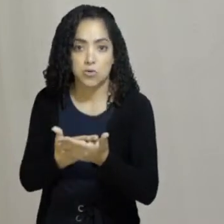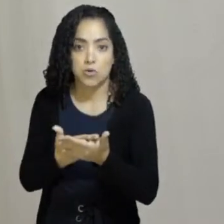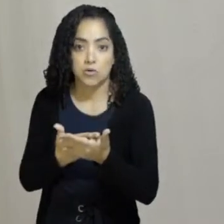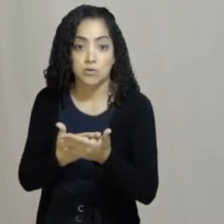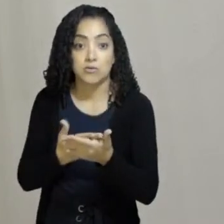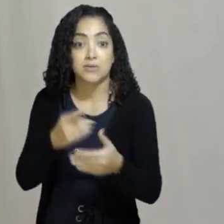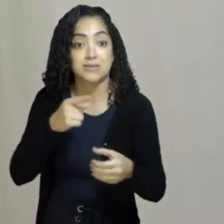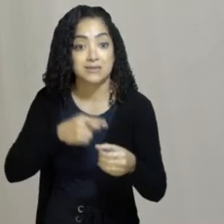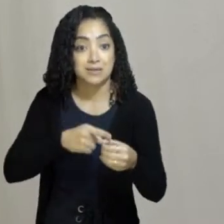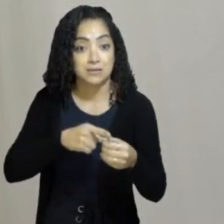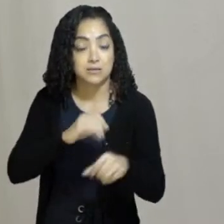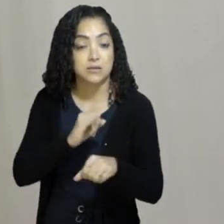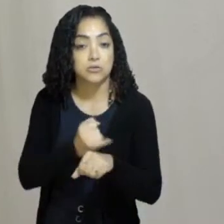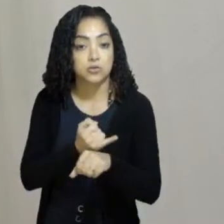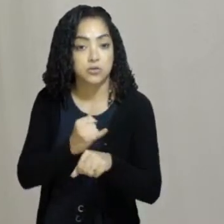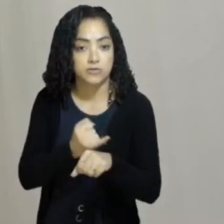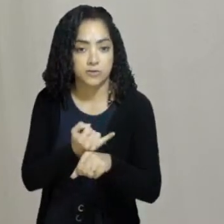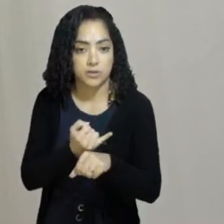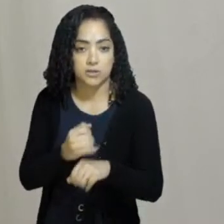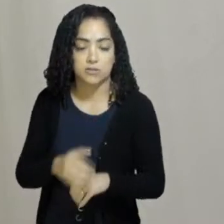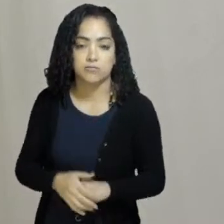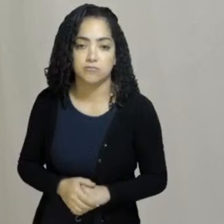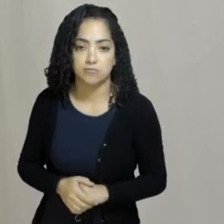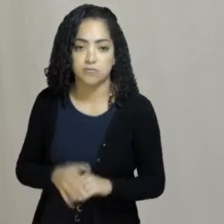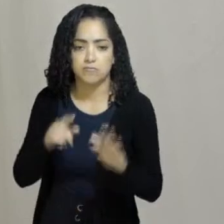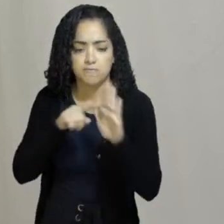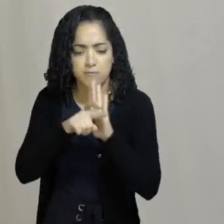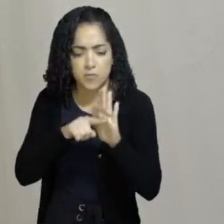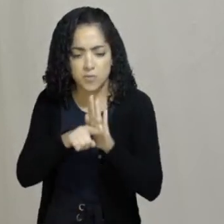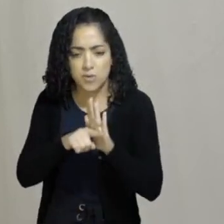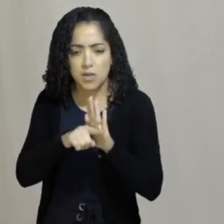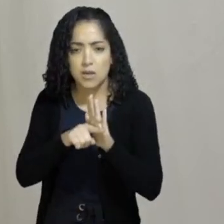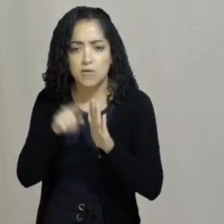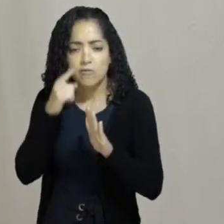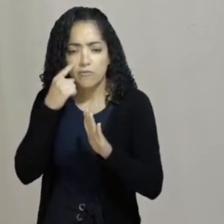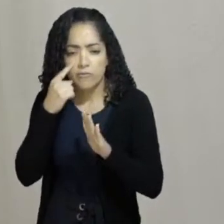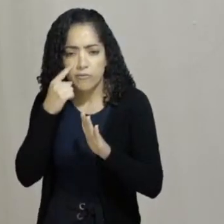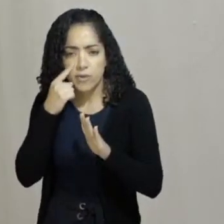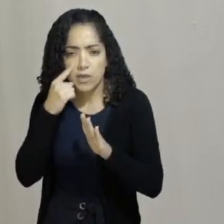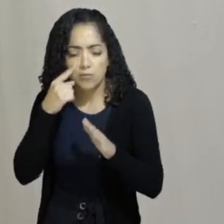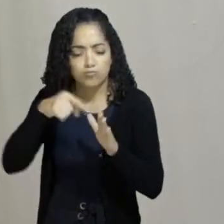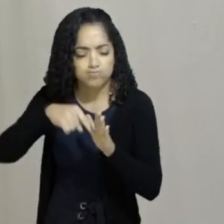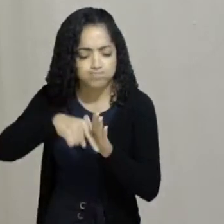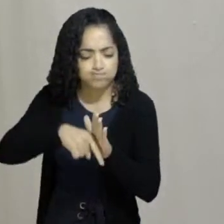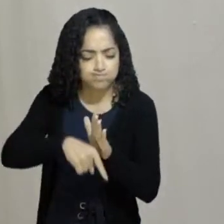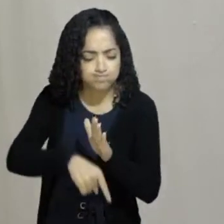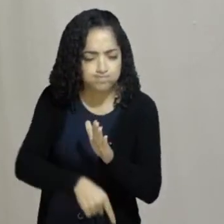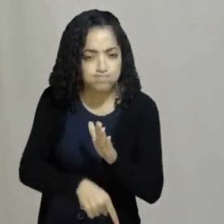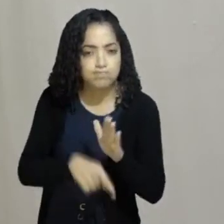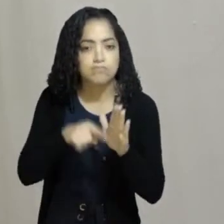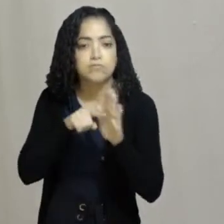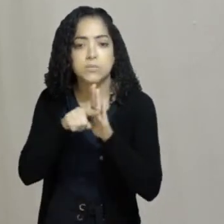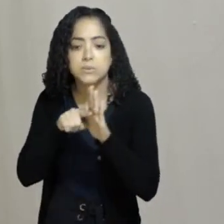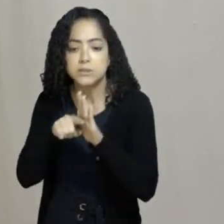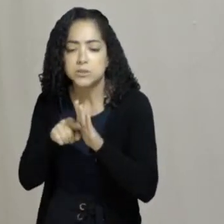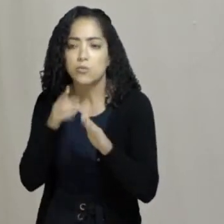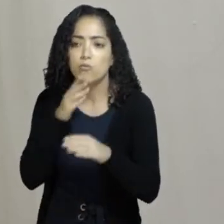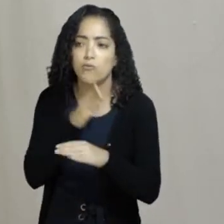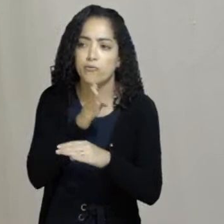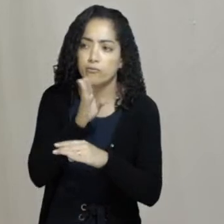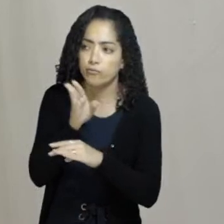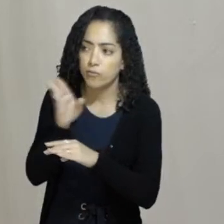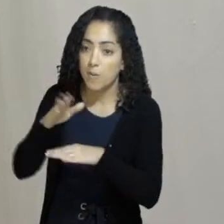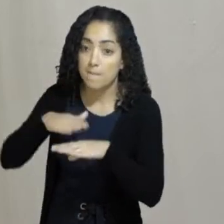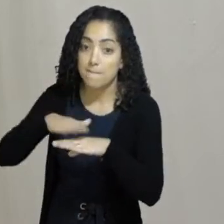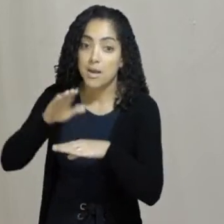Joinville um verdadeiro raio x foram a fundo visitaram mais